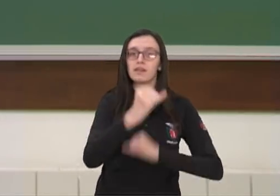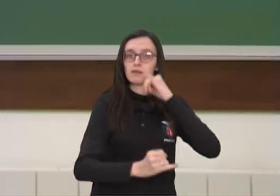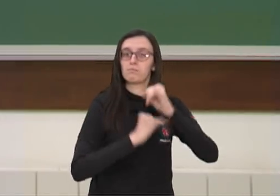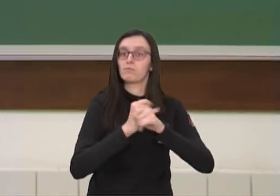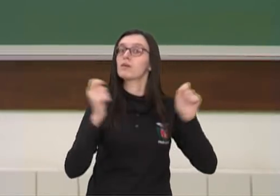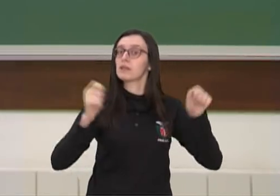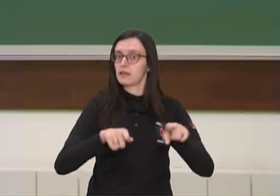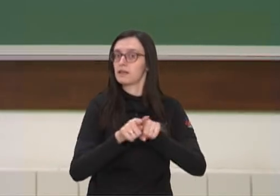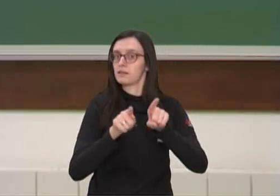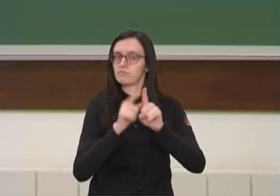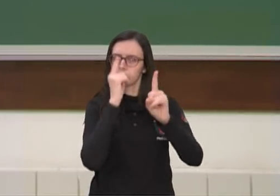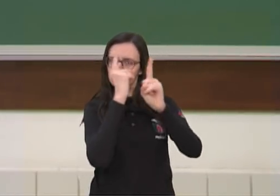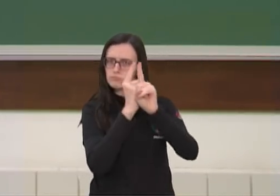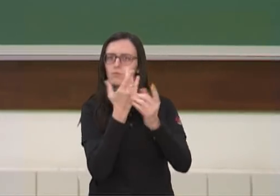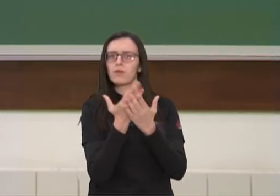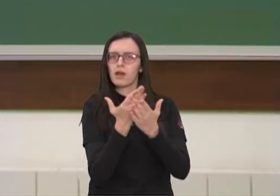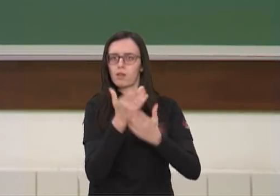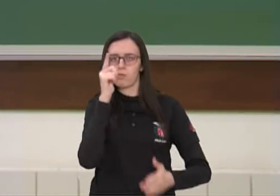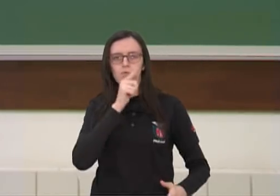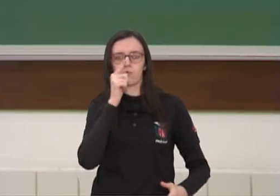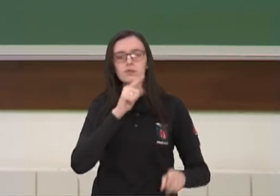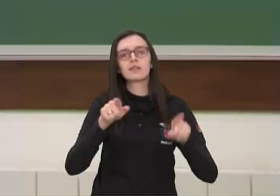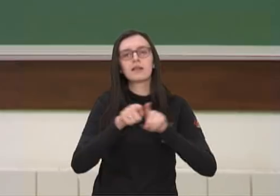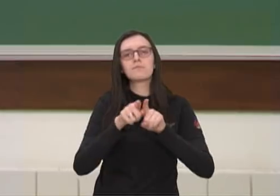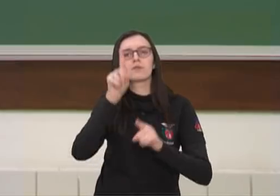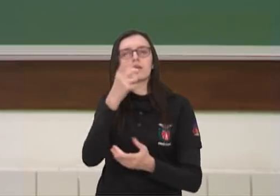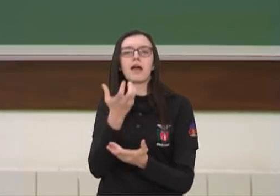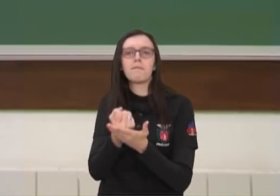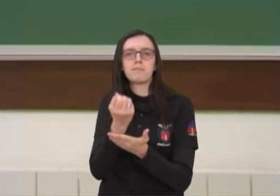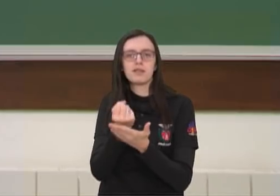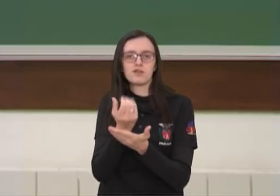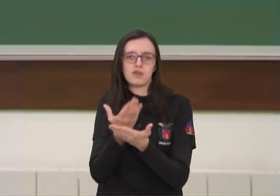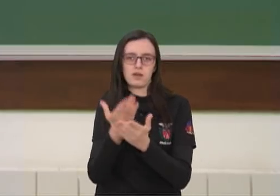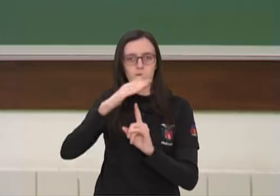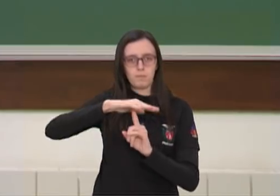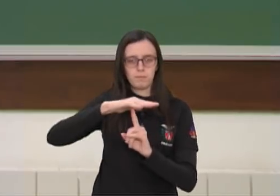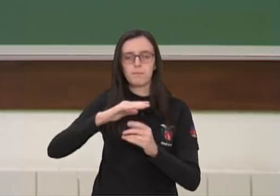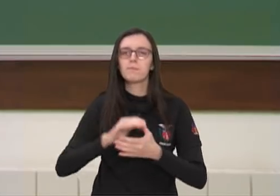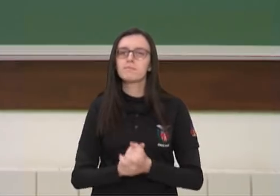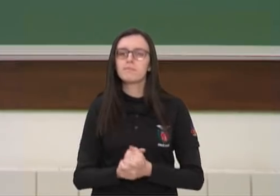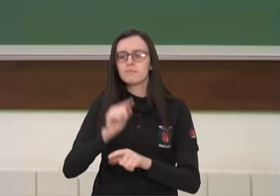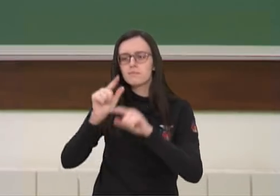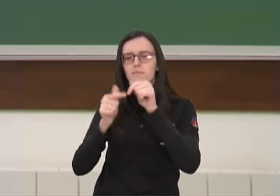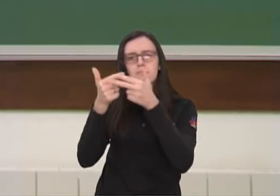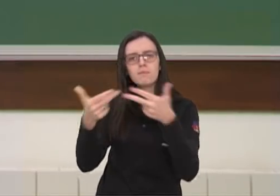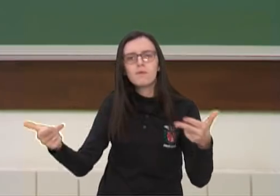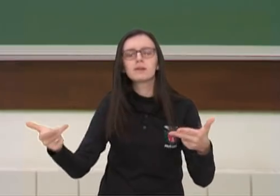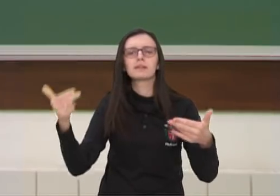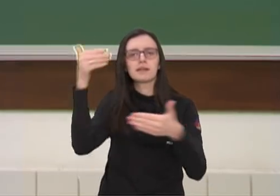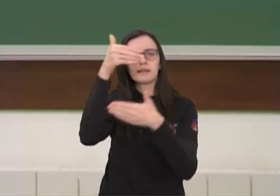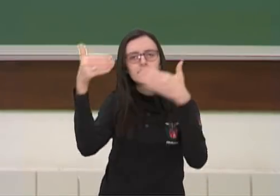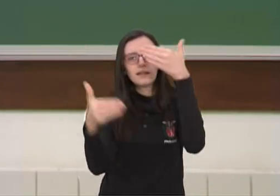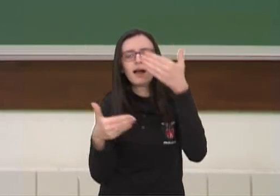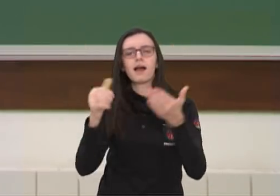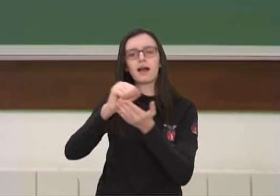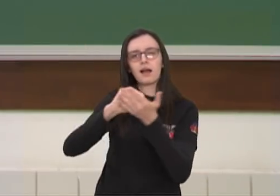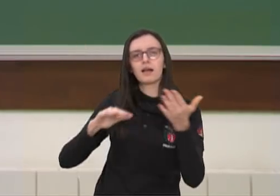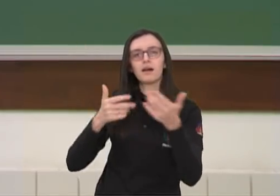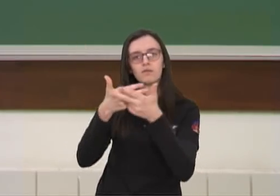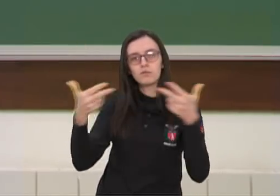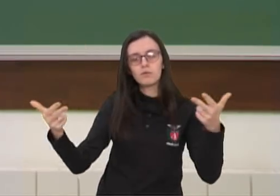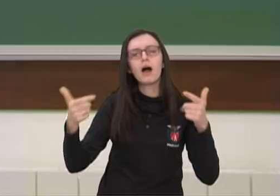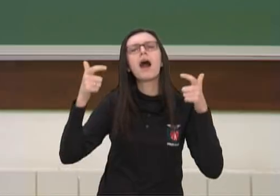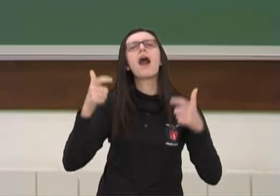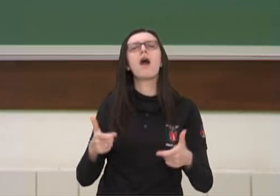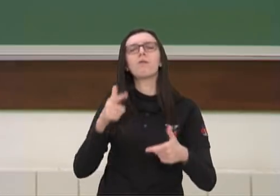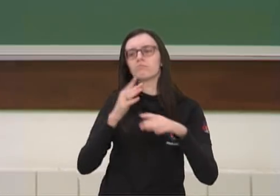vocês conseguem encontrar essas aulas também e no aplicativo. E o material, slides, atividades, vocês vão